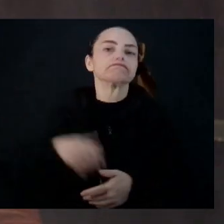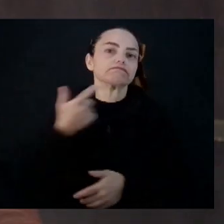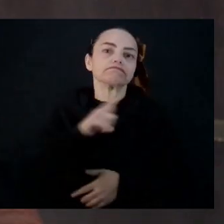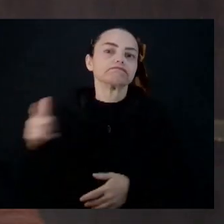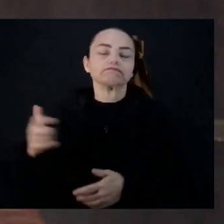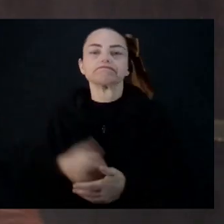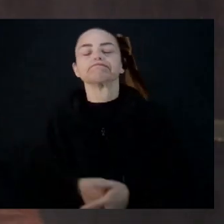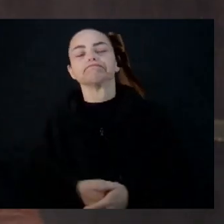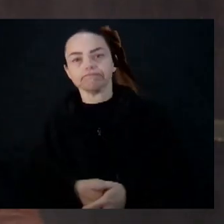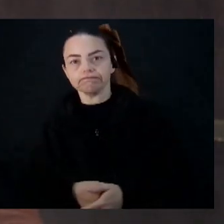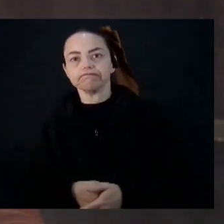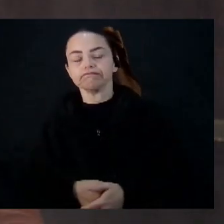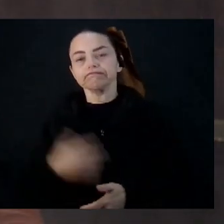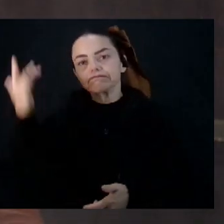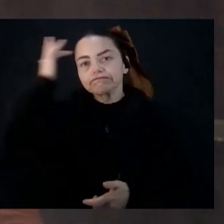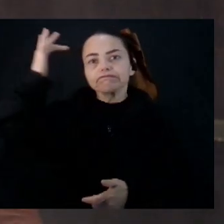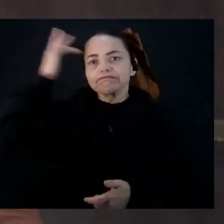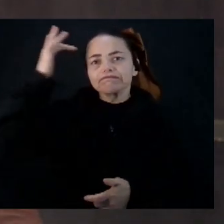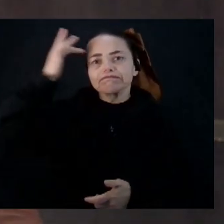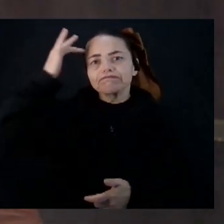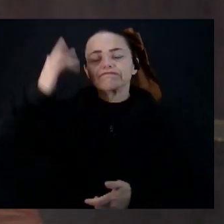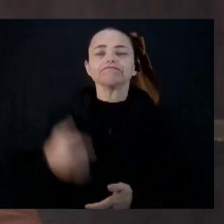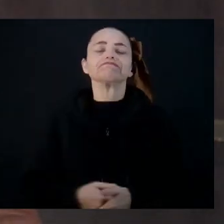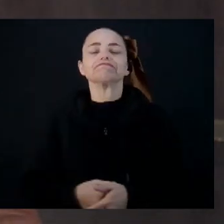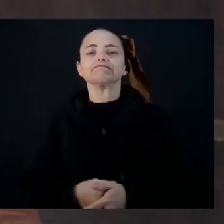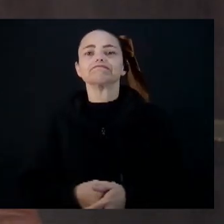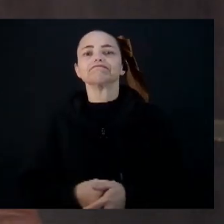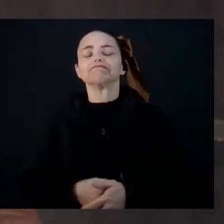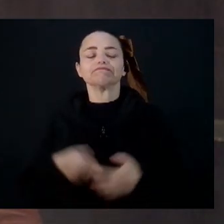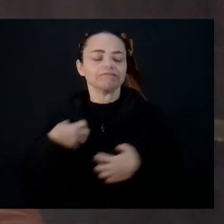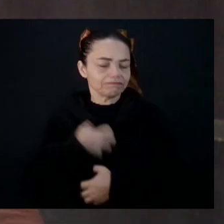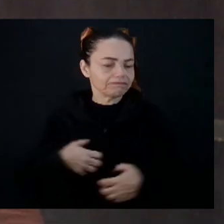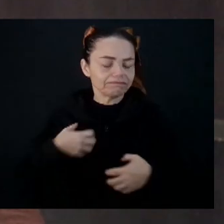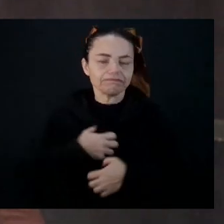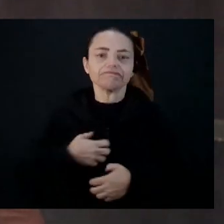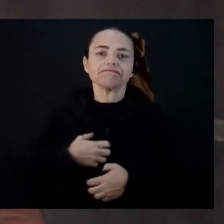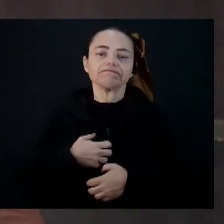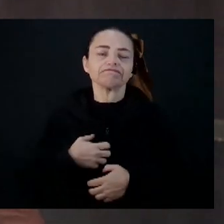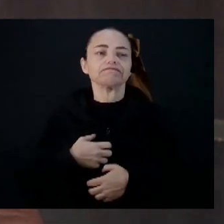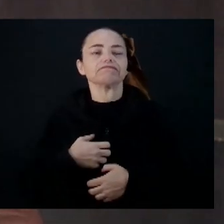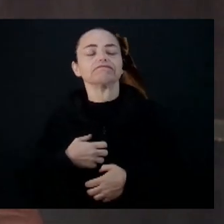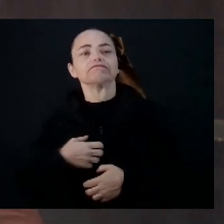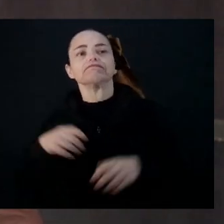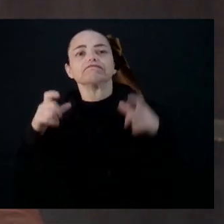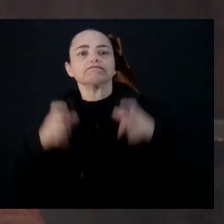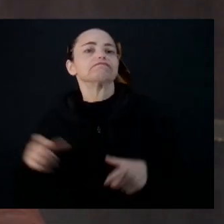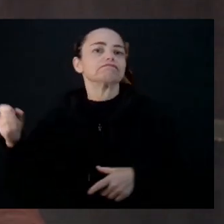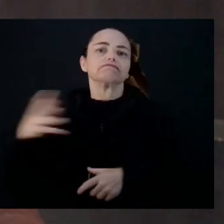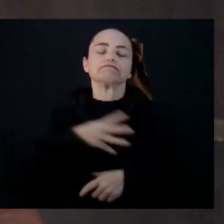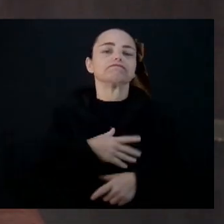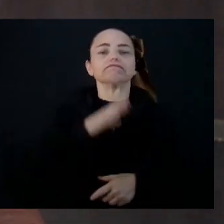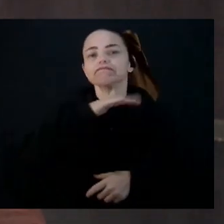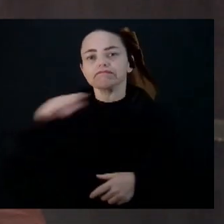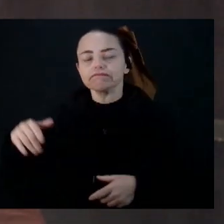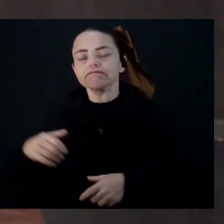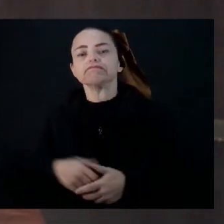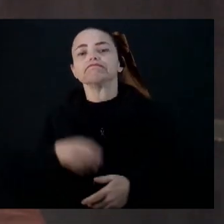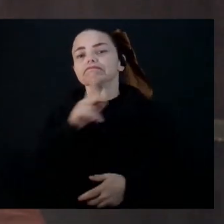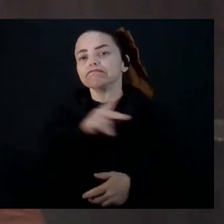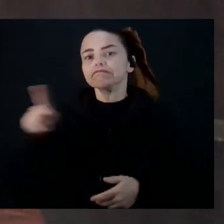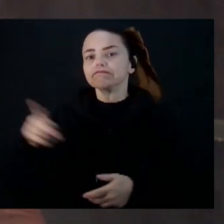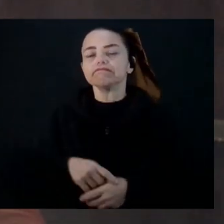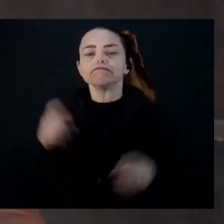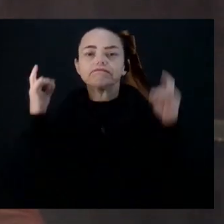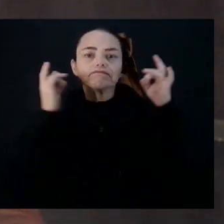a maturidade, né, de lidar com esse desconforto de um ambiente novo, crianças novas, professor novo, abandonar o que ela